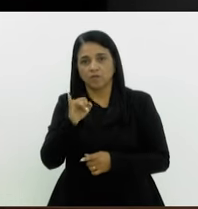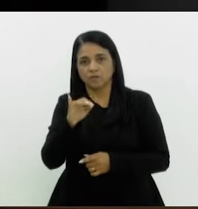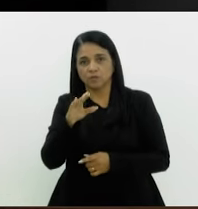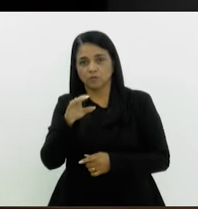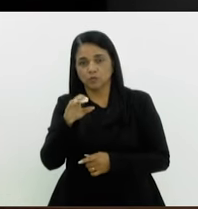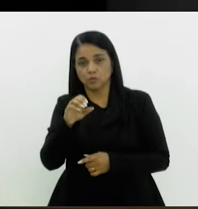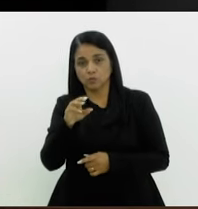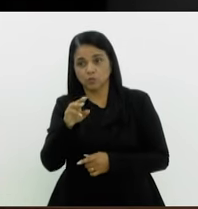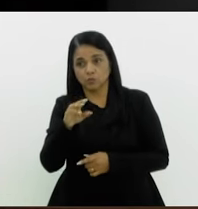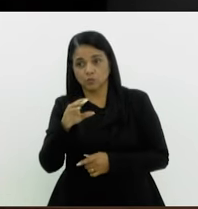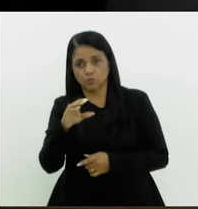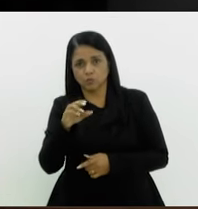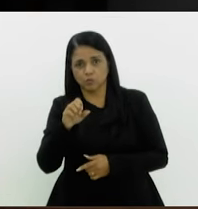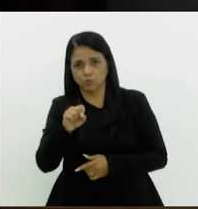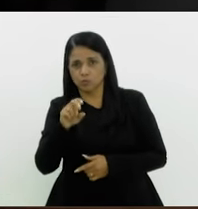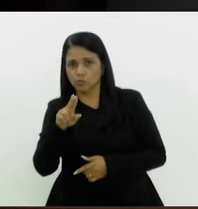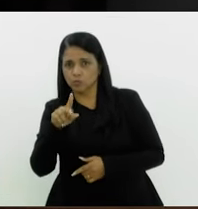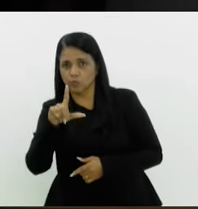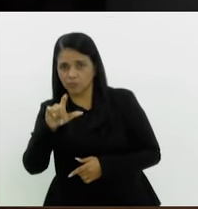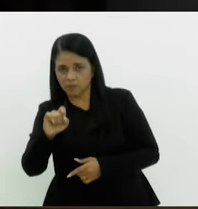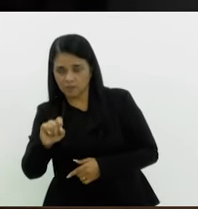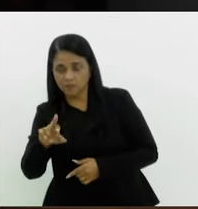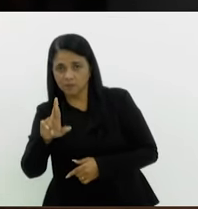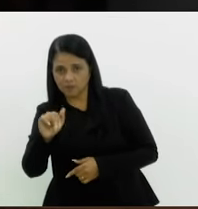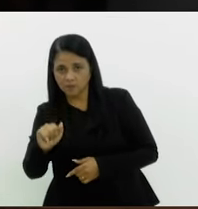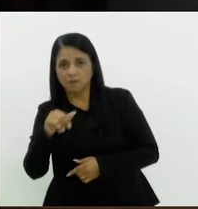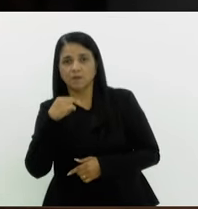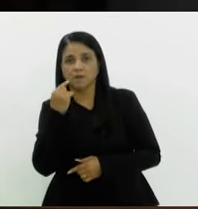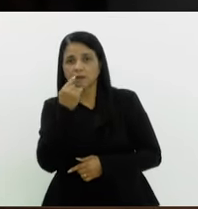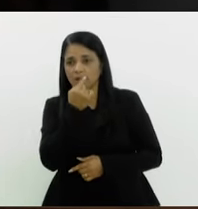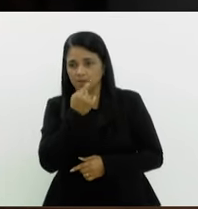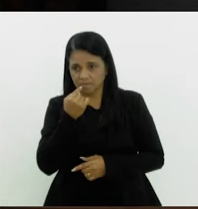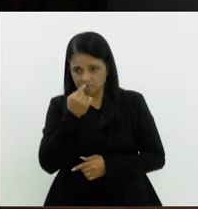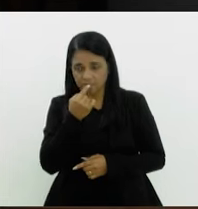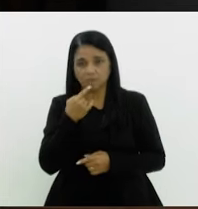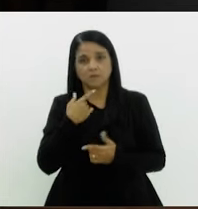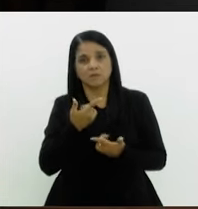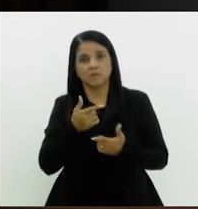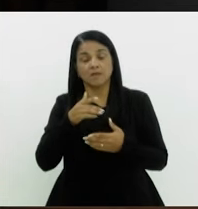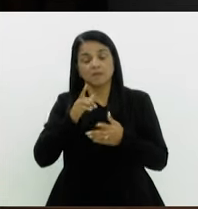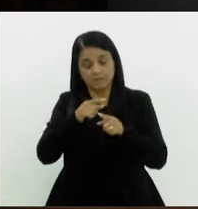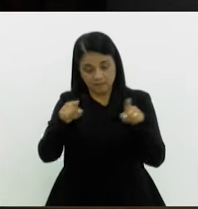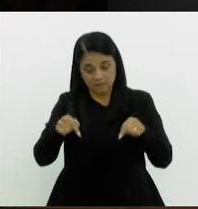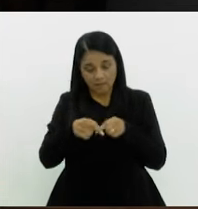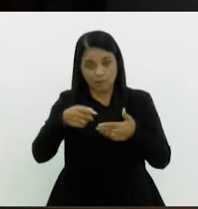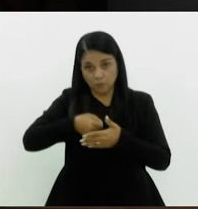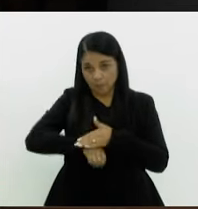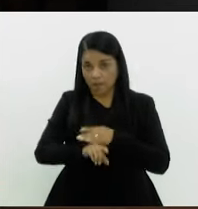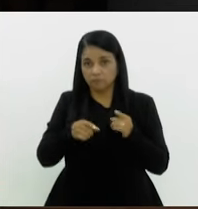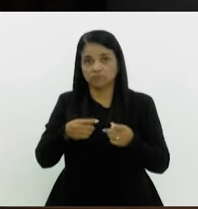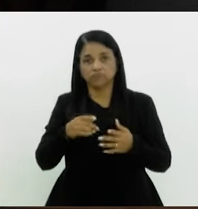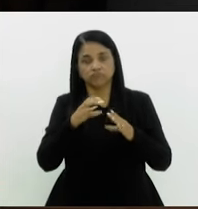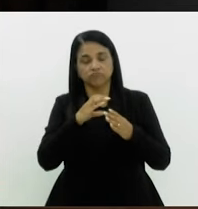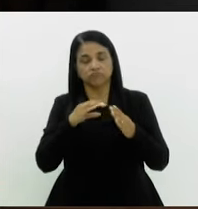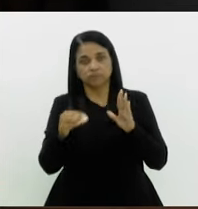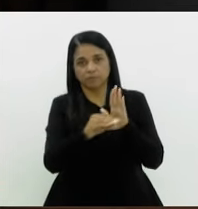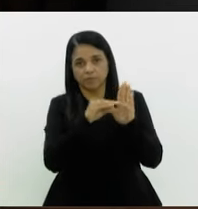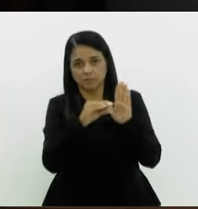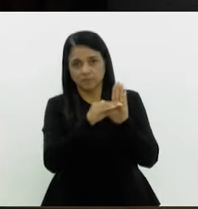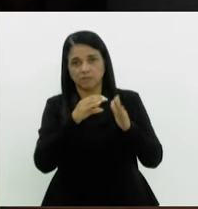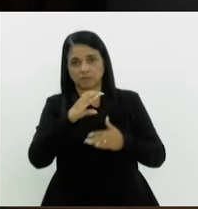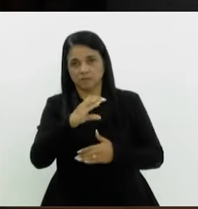lábio-palatal, ainda na sala de parto, e dá outras providências. Pareceres das comissões Constituição e Justiça